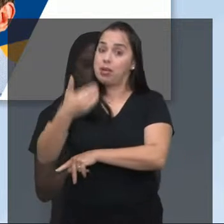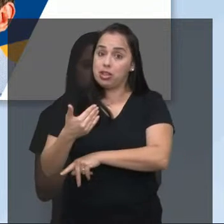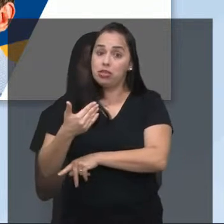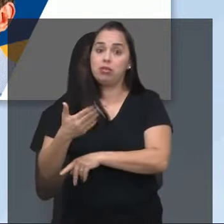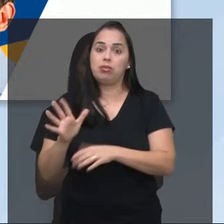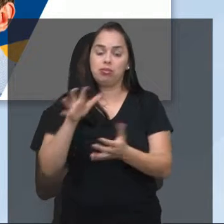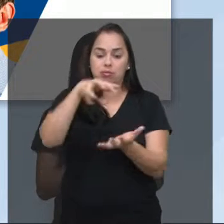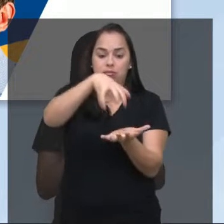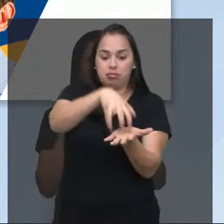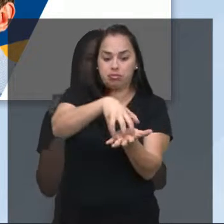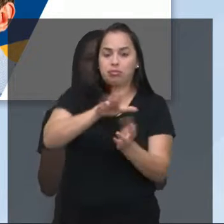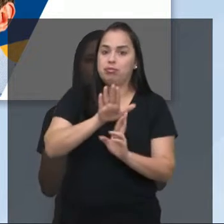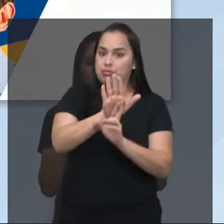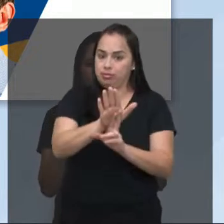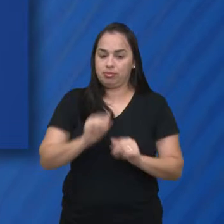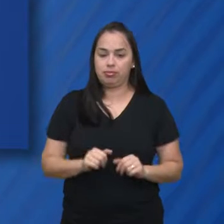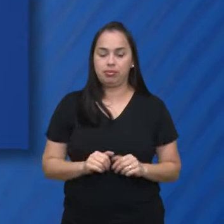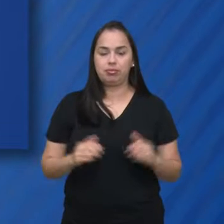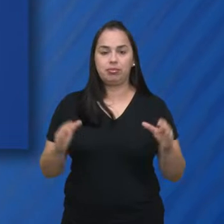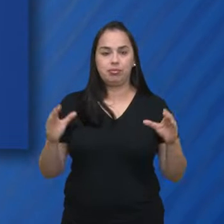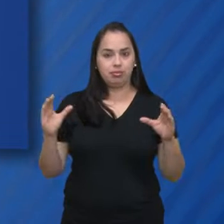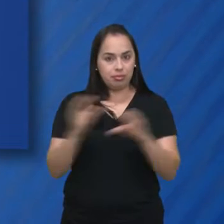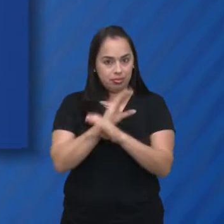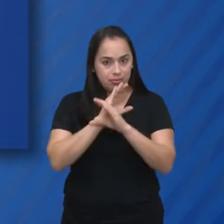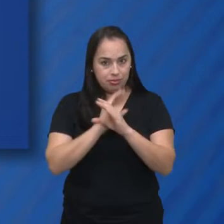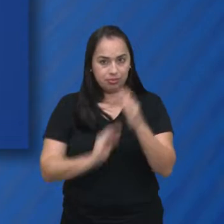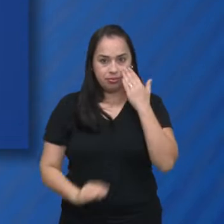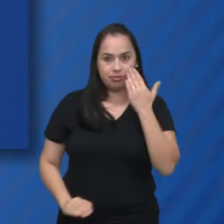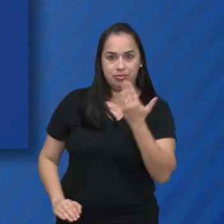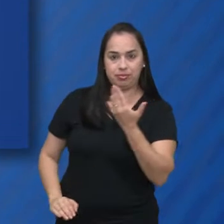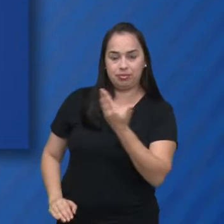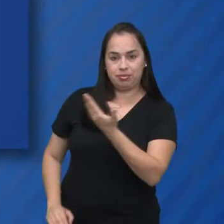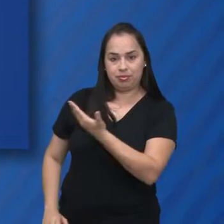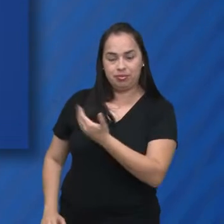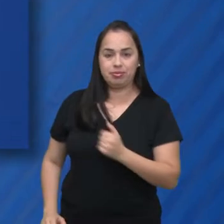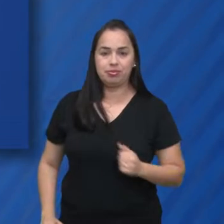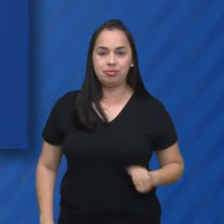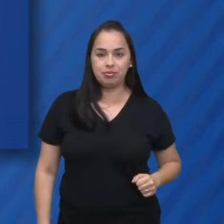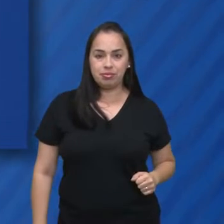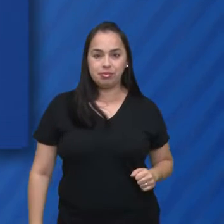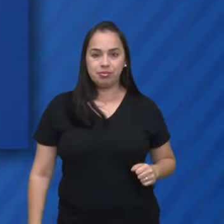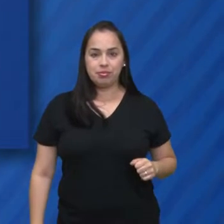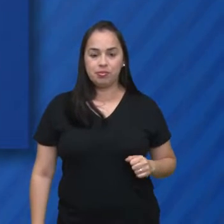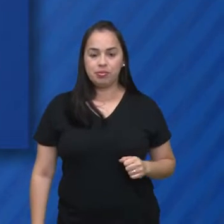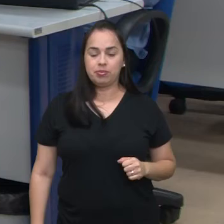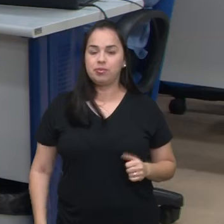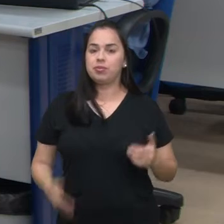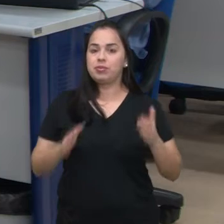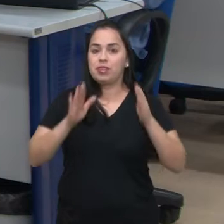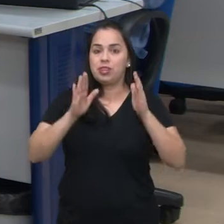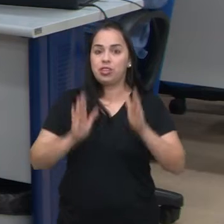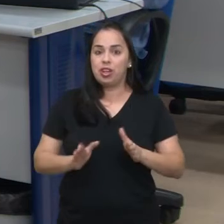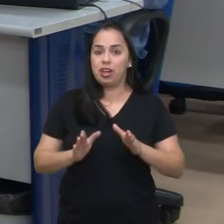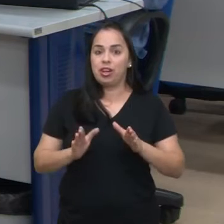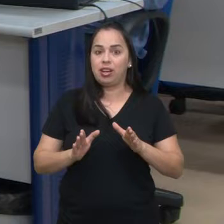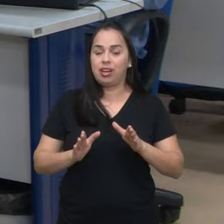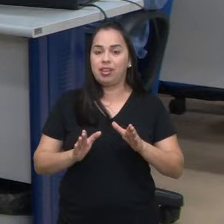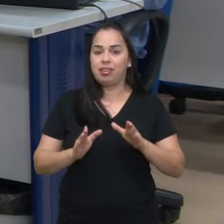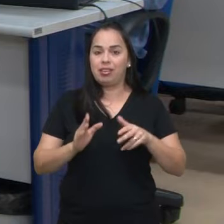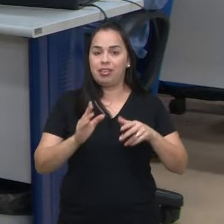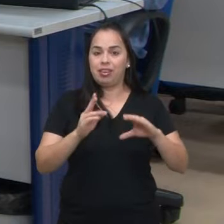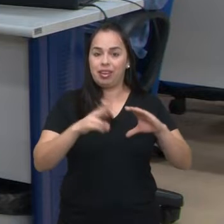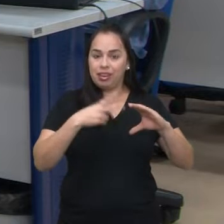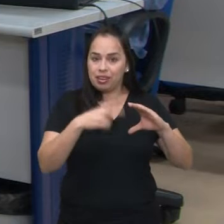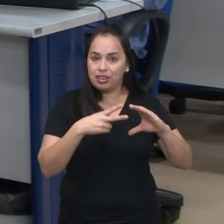e por isso foi colocado em Pauta a sessão na íntegra você confere no nosso canal do YouTube e já está na